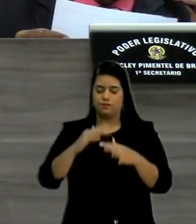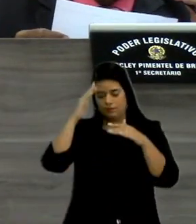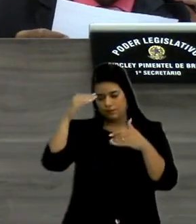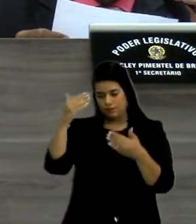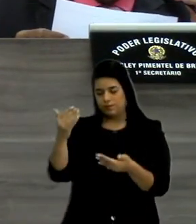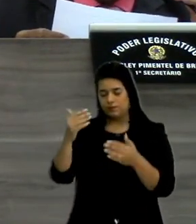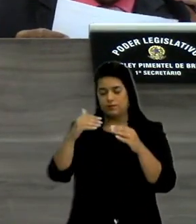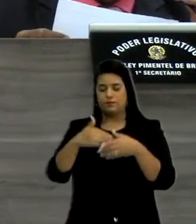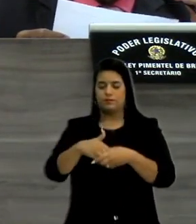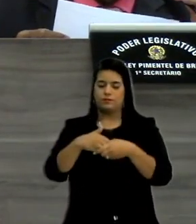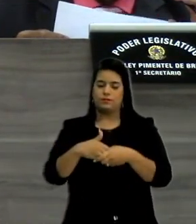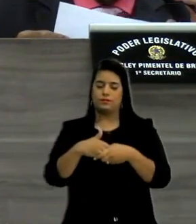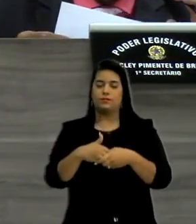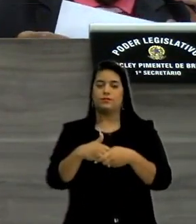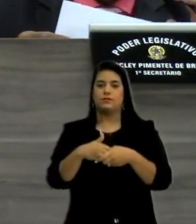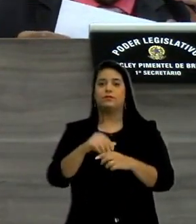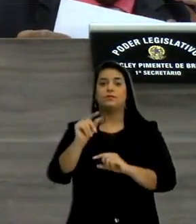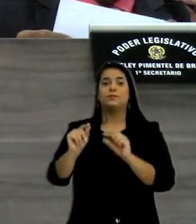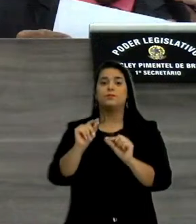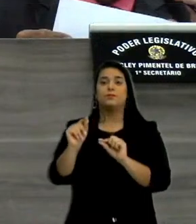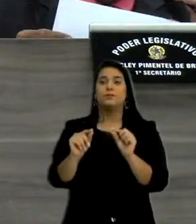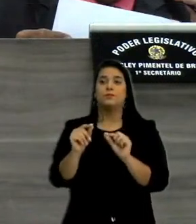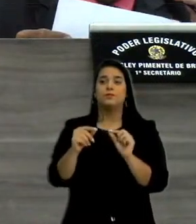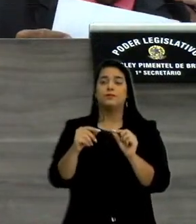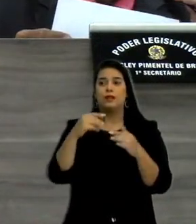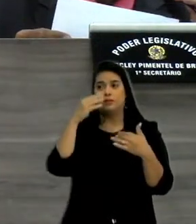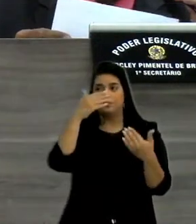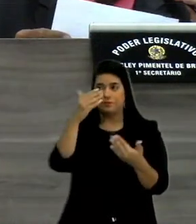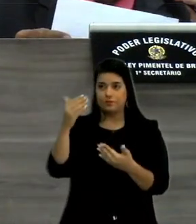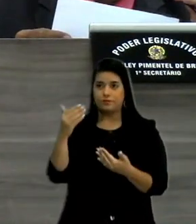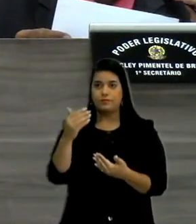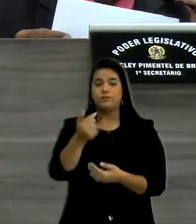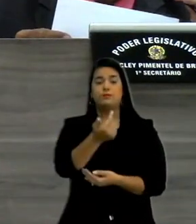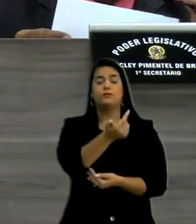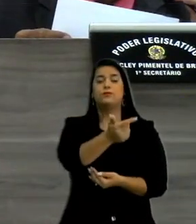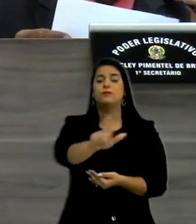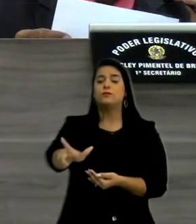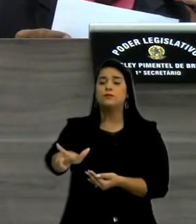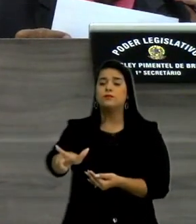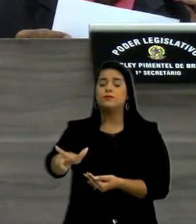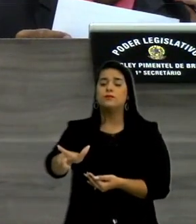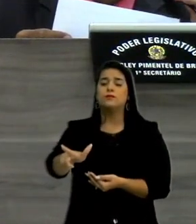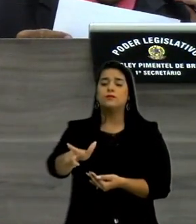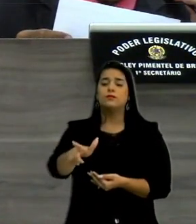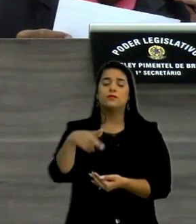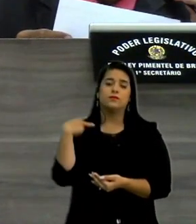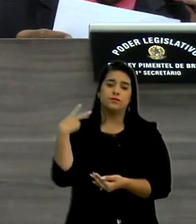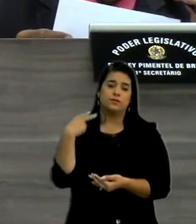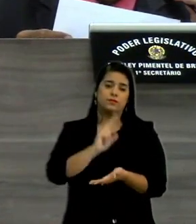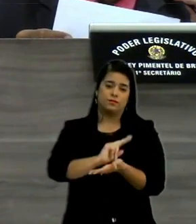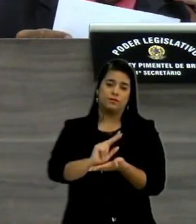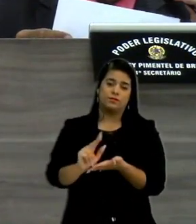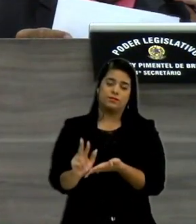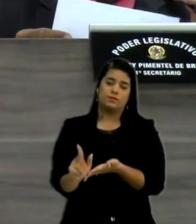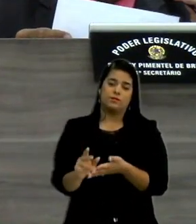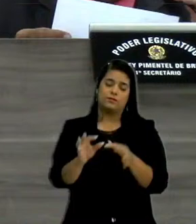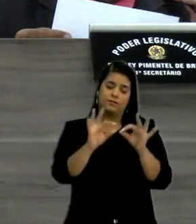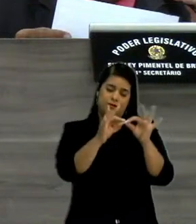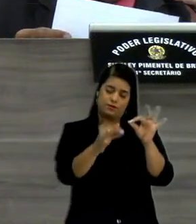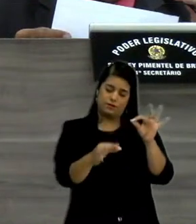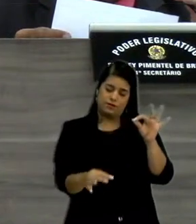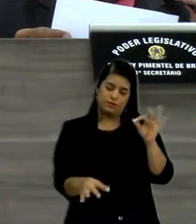respeitosamente encaminhar a apreciação de Vossa Excelência e dos demais membros dessa ilustre Casa Legislativa a prestação de contas anual do